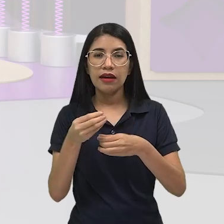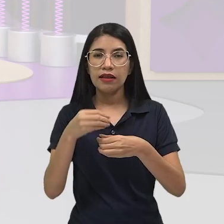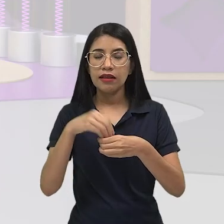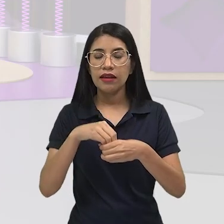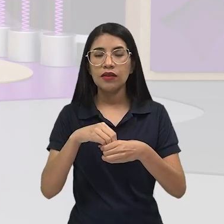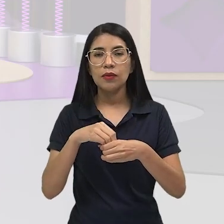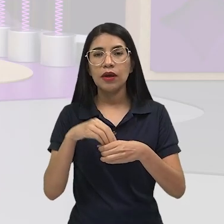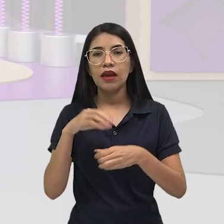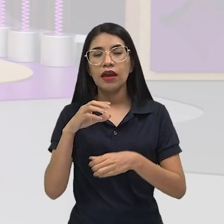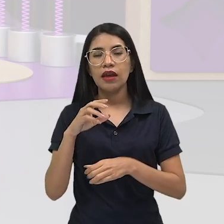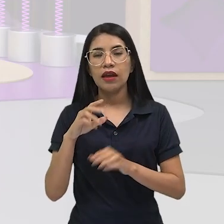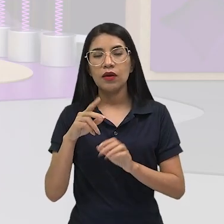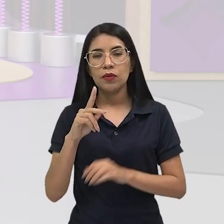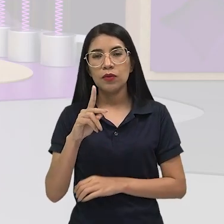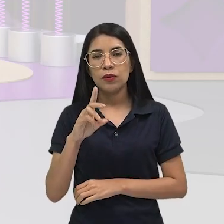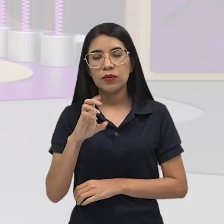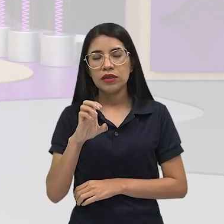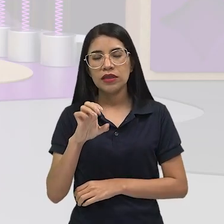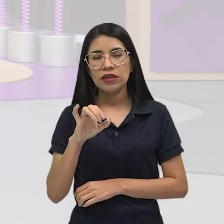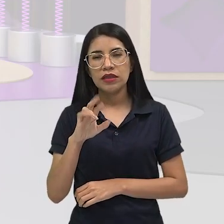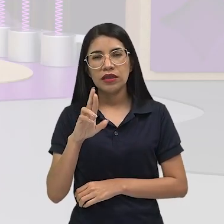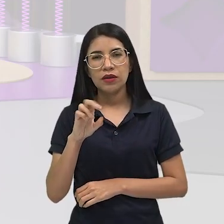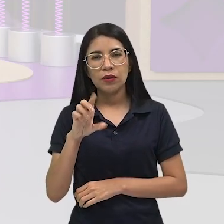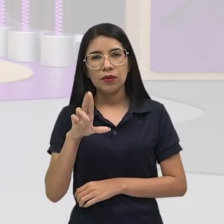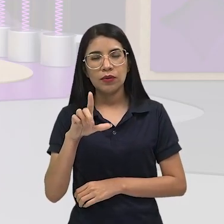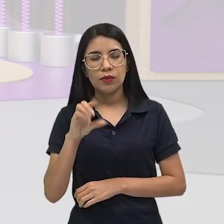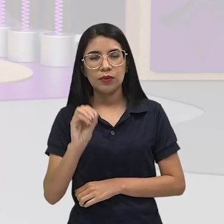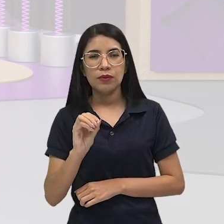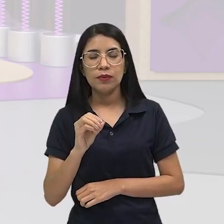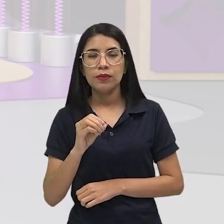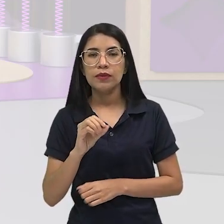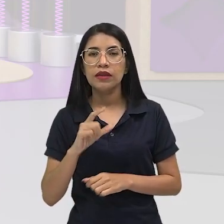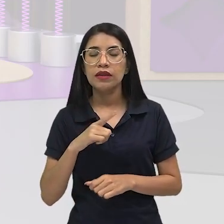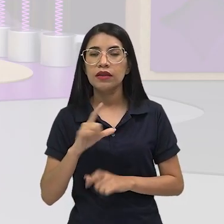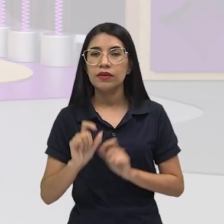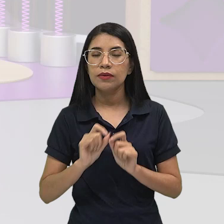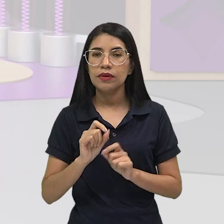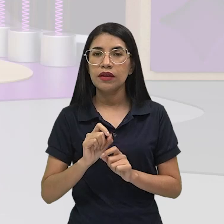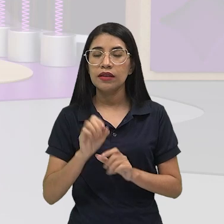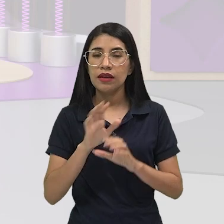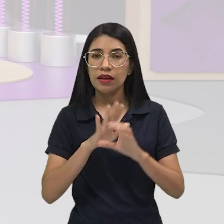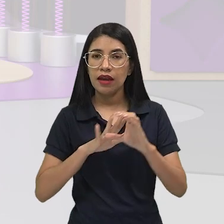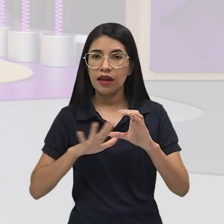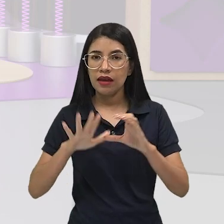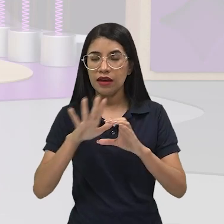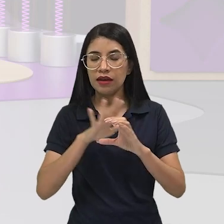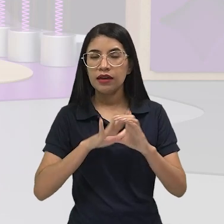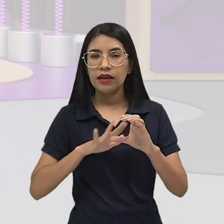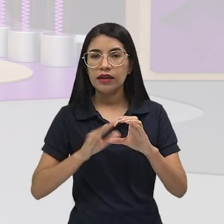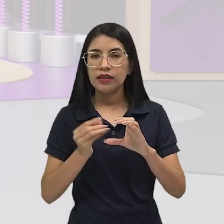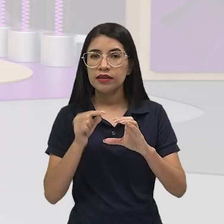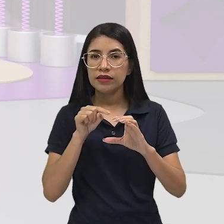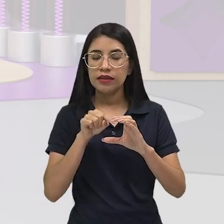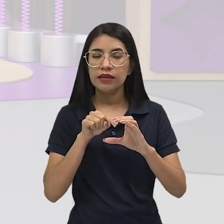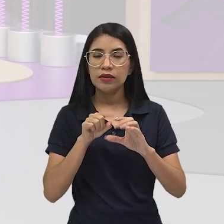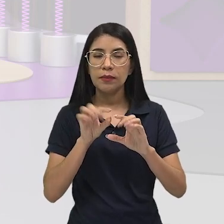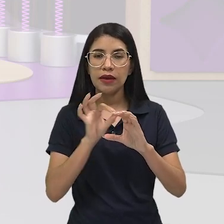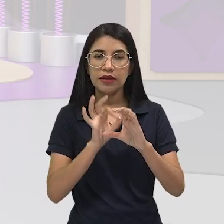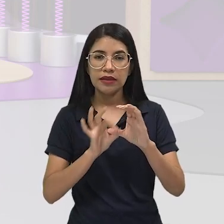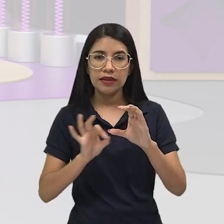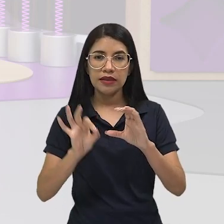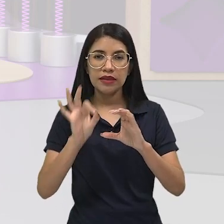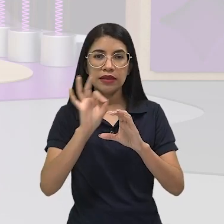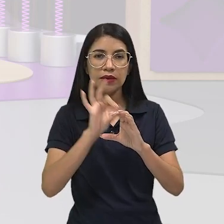círculo. Portanto, o círculo ele possui o quê? Possui área. E a